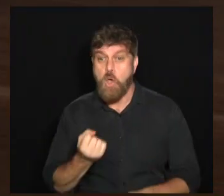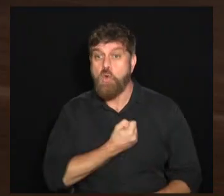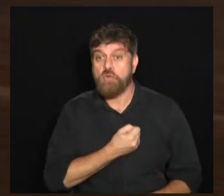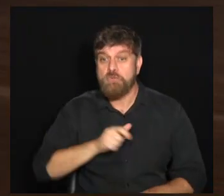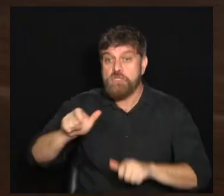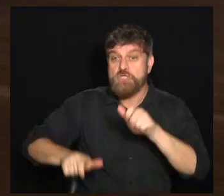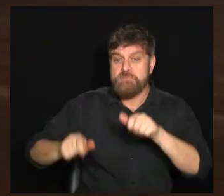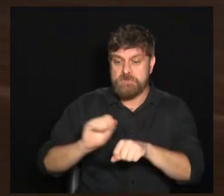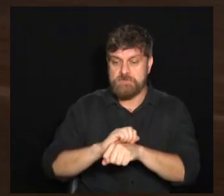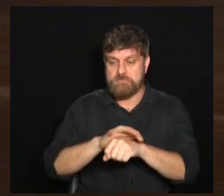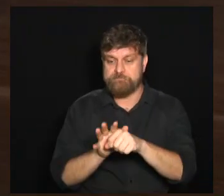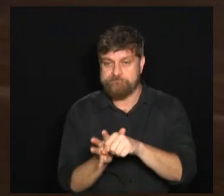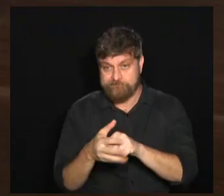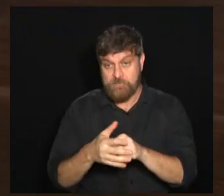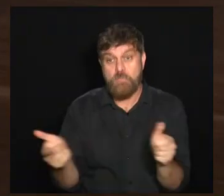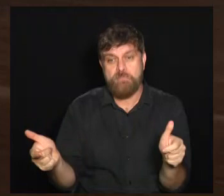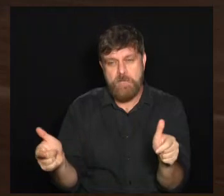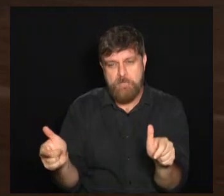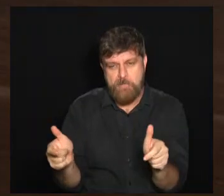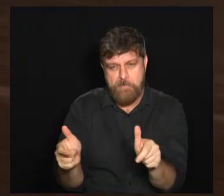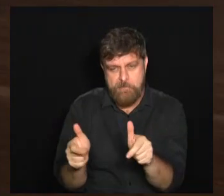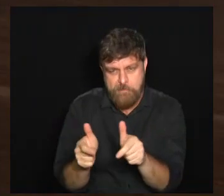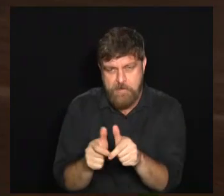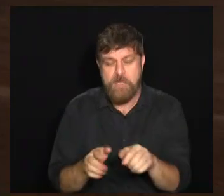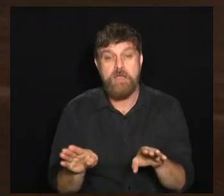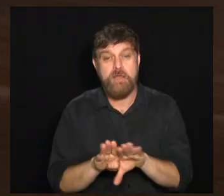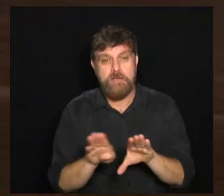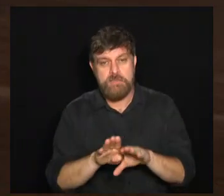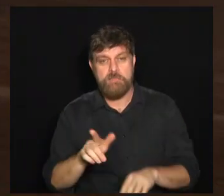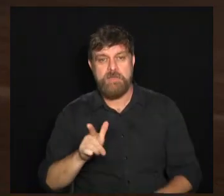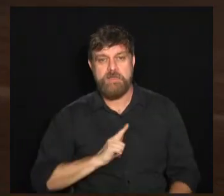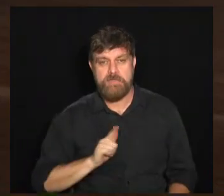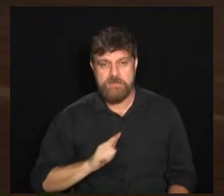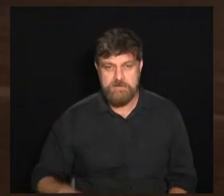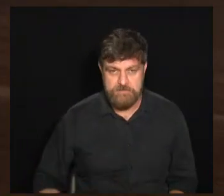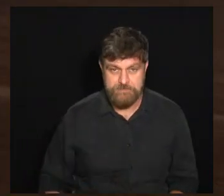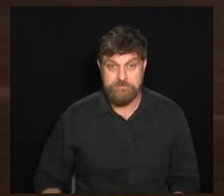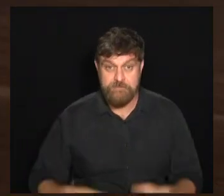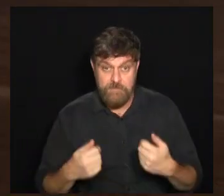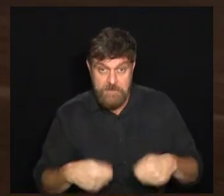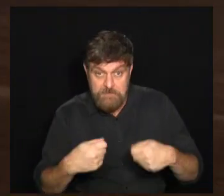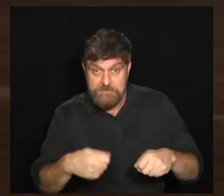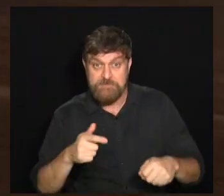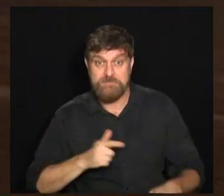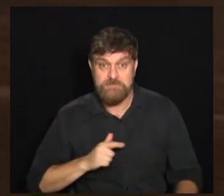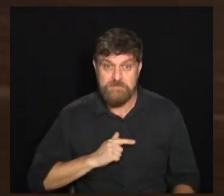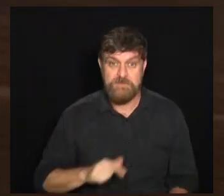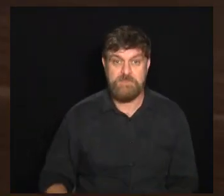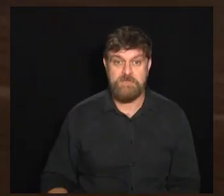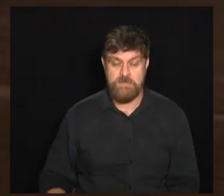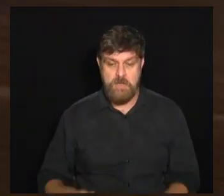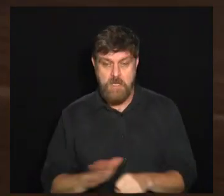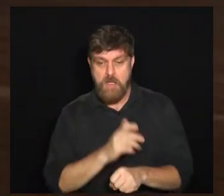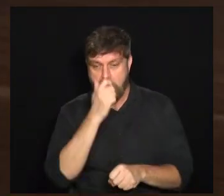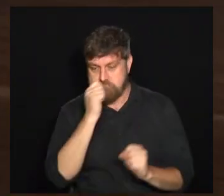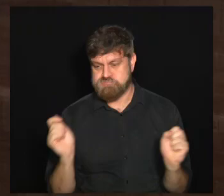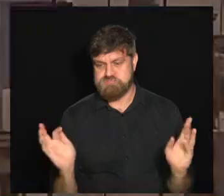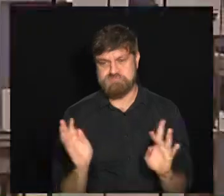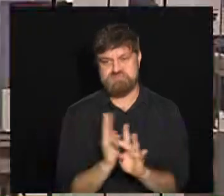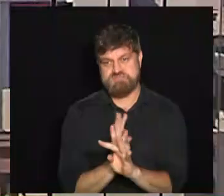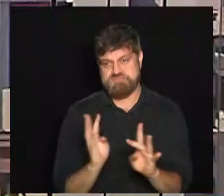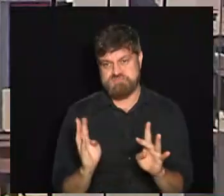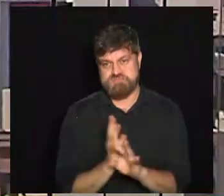de coronavírus, redução aí também da necessidade de se reduzir a aglomeração de pessoas.